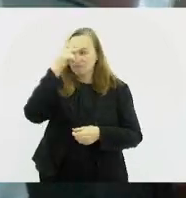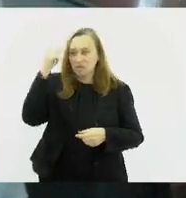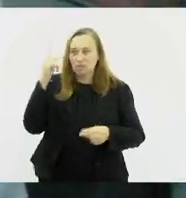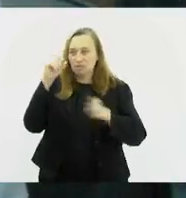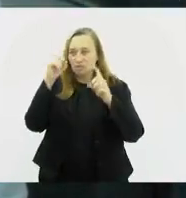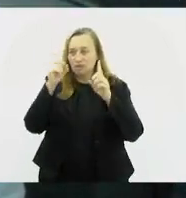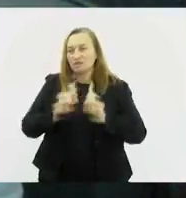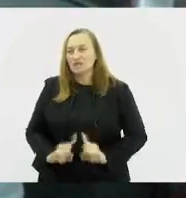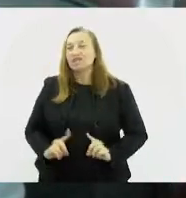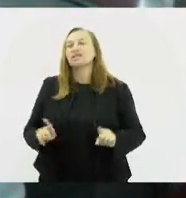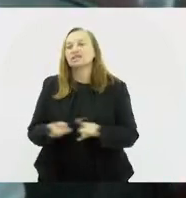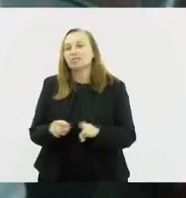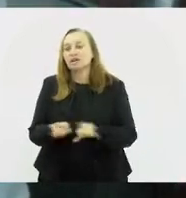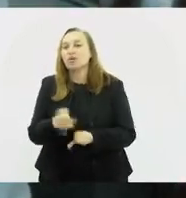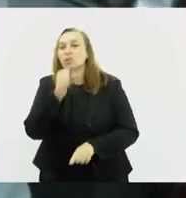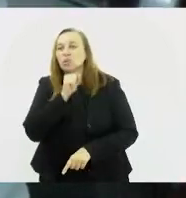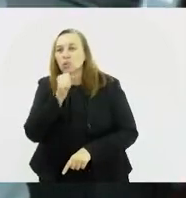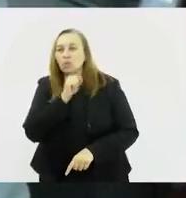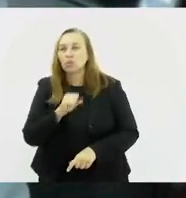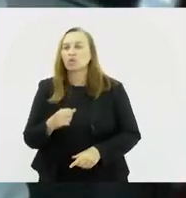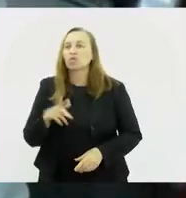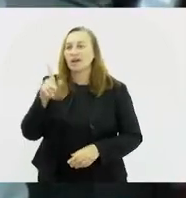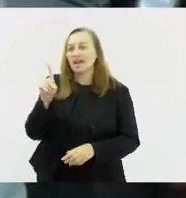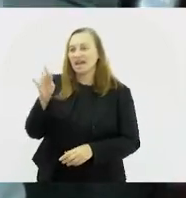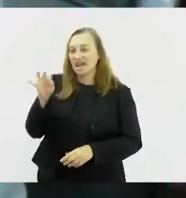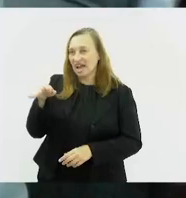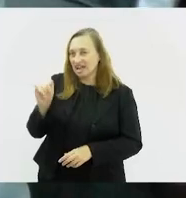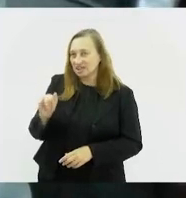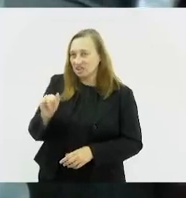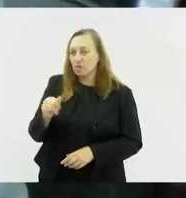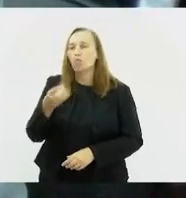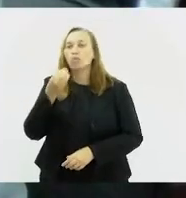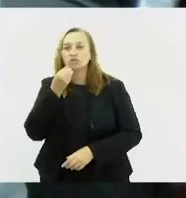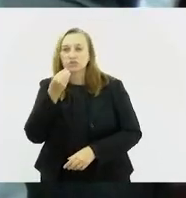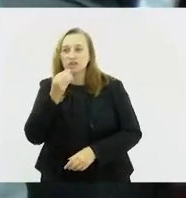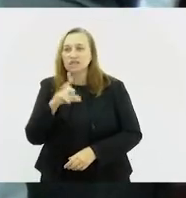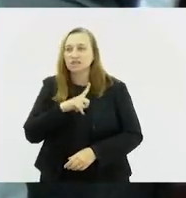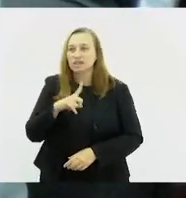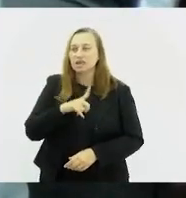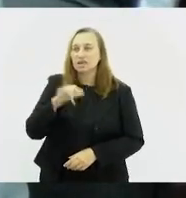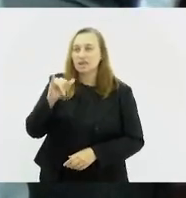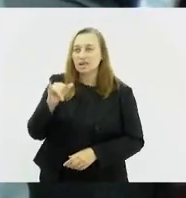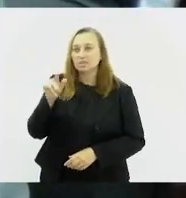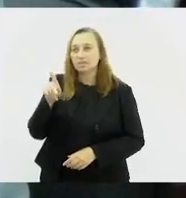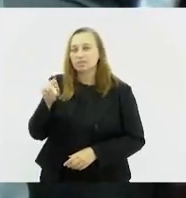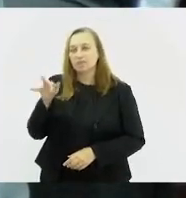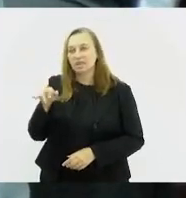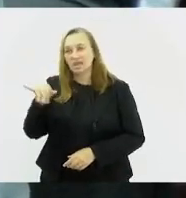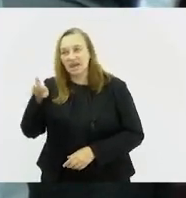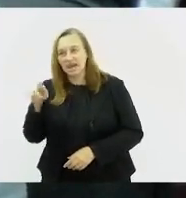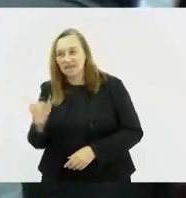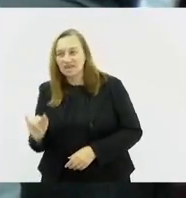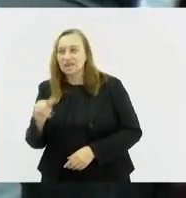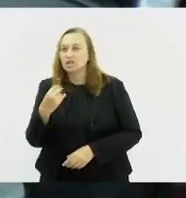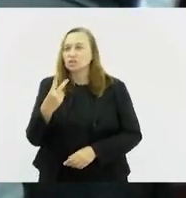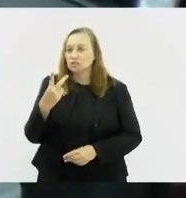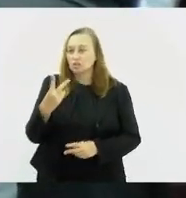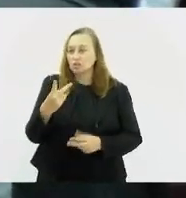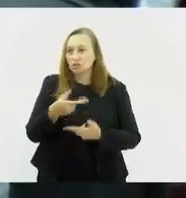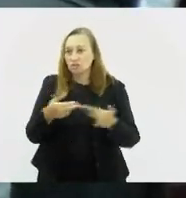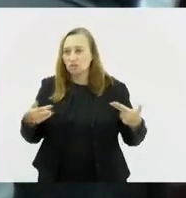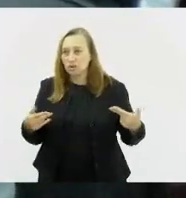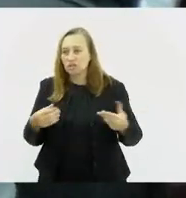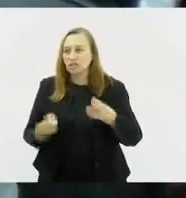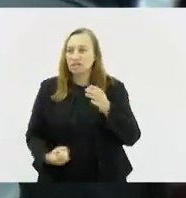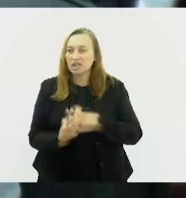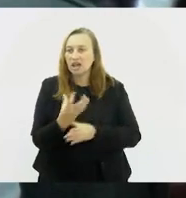idosa também. Eu, como a Kátia, eu tenho a oportunidade em Piraí de duas situações. De primeira, de criar a comissão